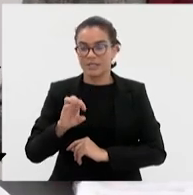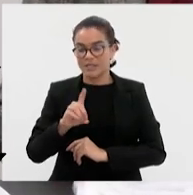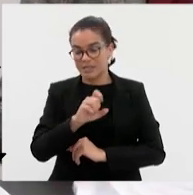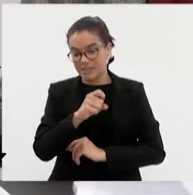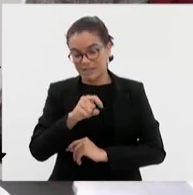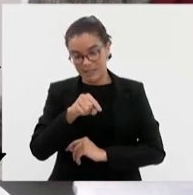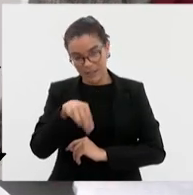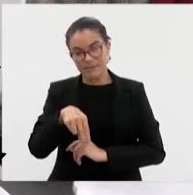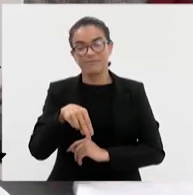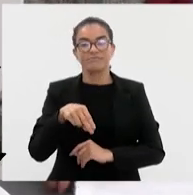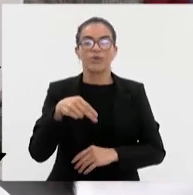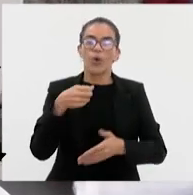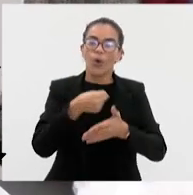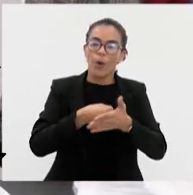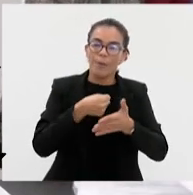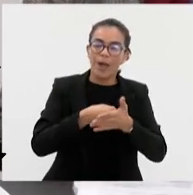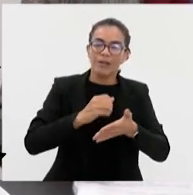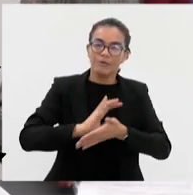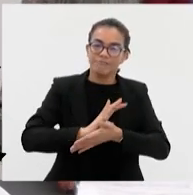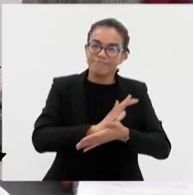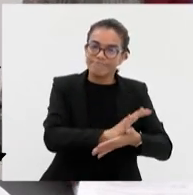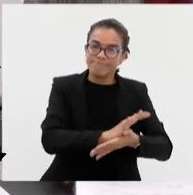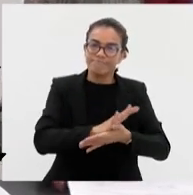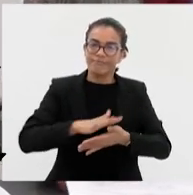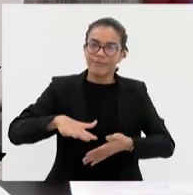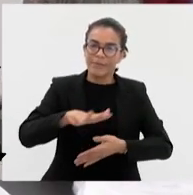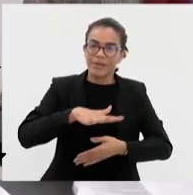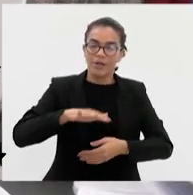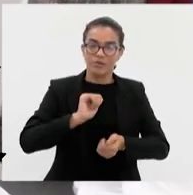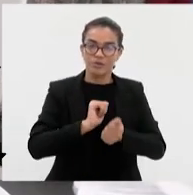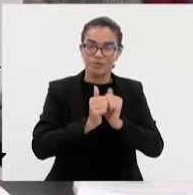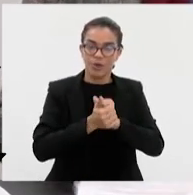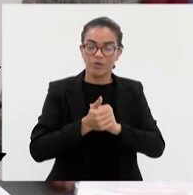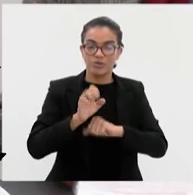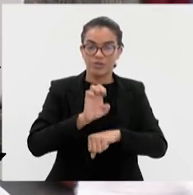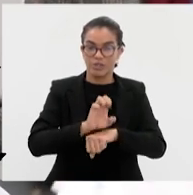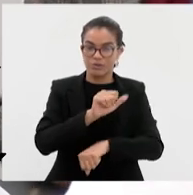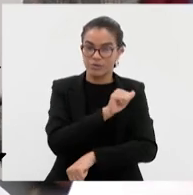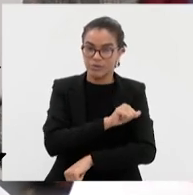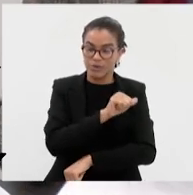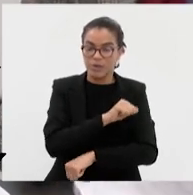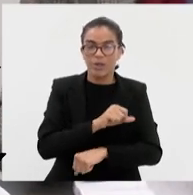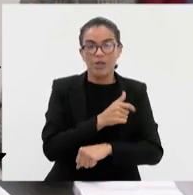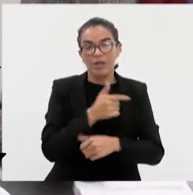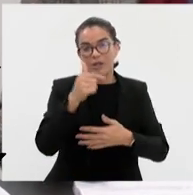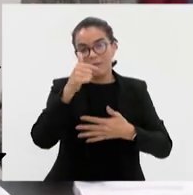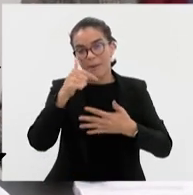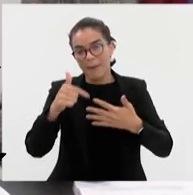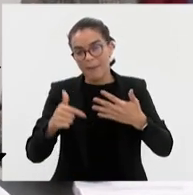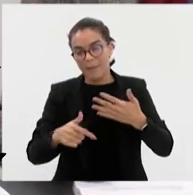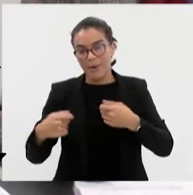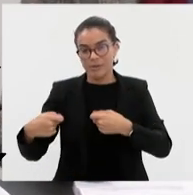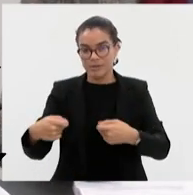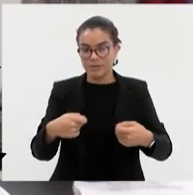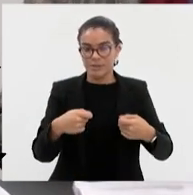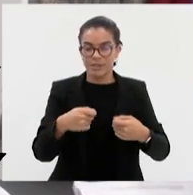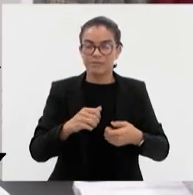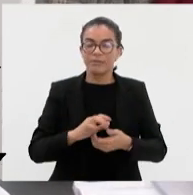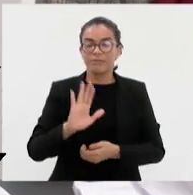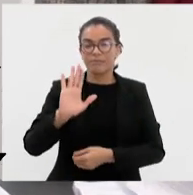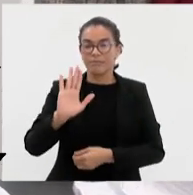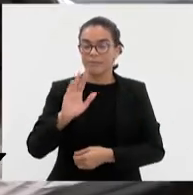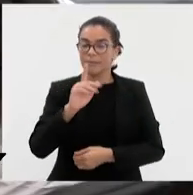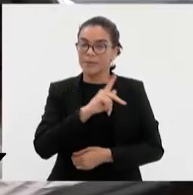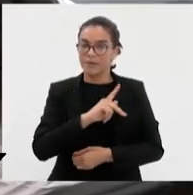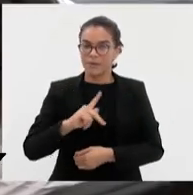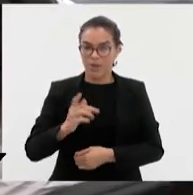do Observatório de Combate à Discriminação e Preconceito no Esporte no Estado do Rio de Janeiro e dá outras providências. Para presidente. Aparecer... Pois não, deputado.